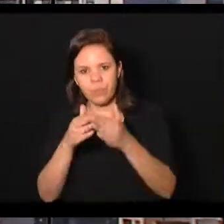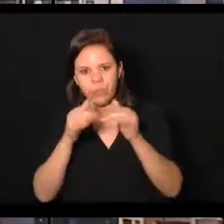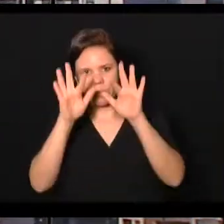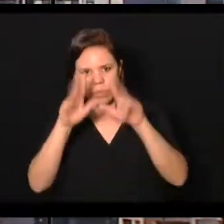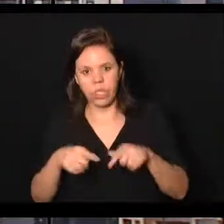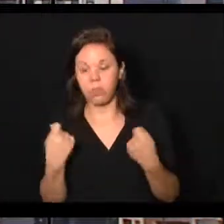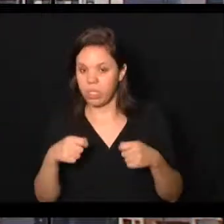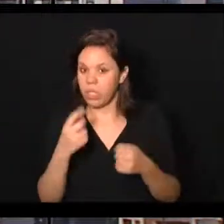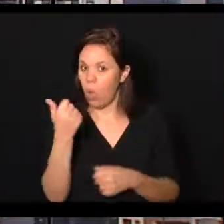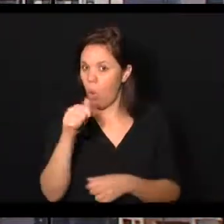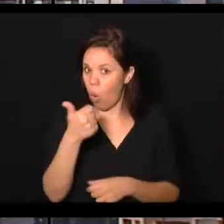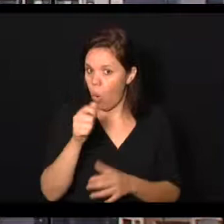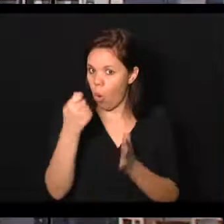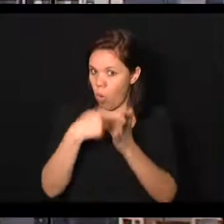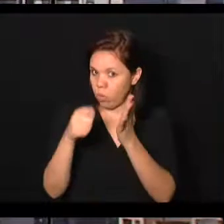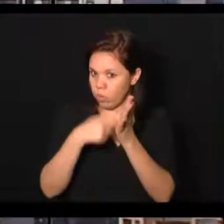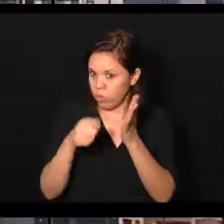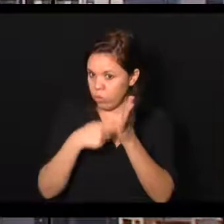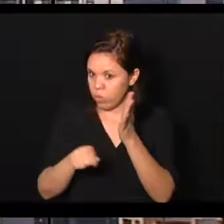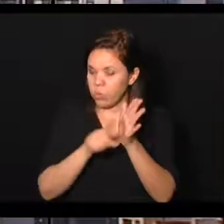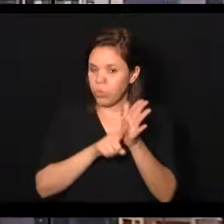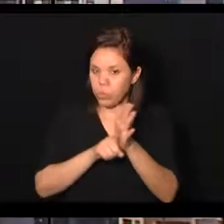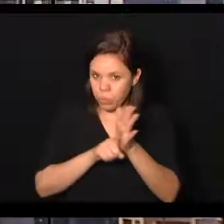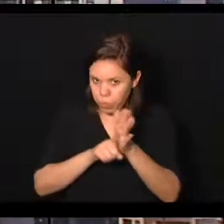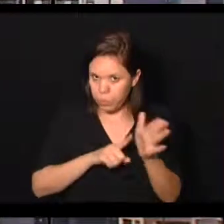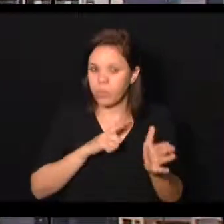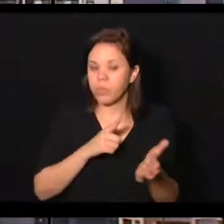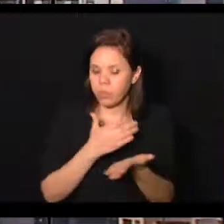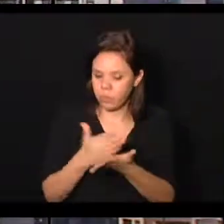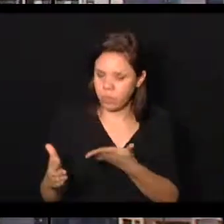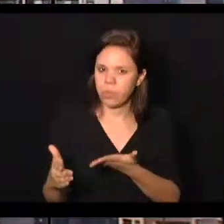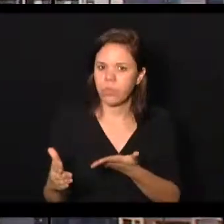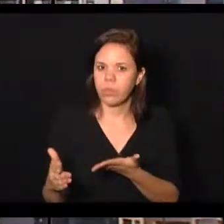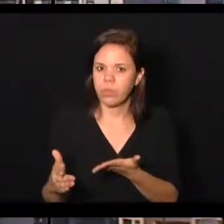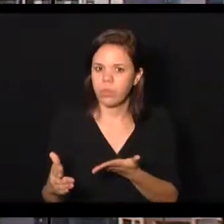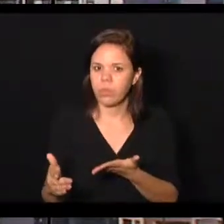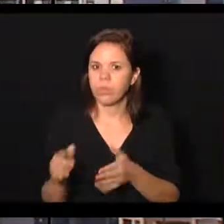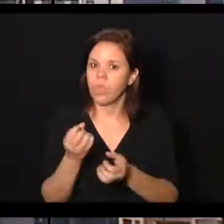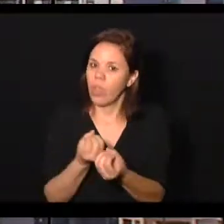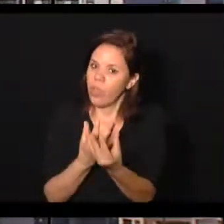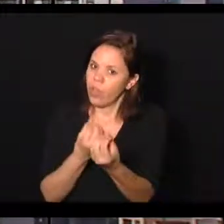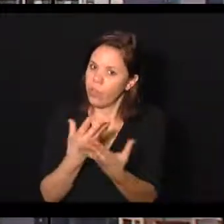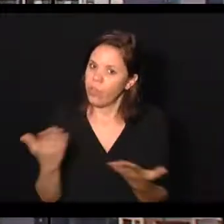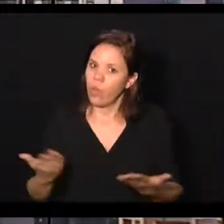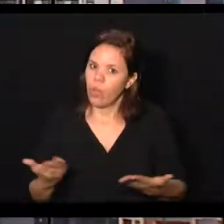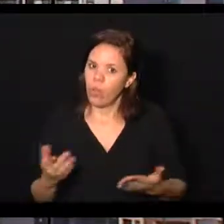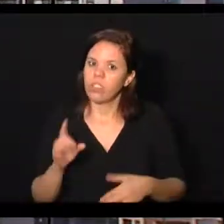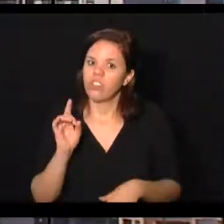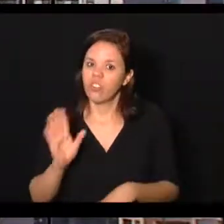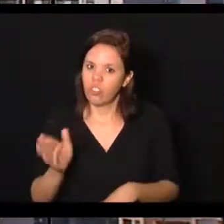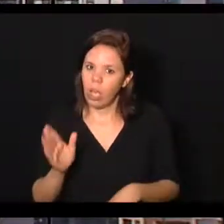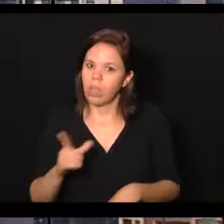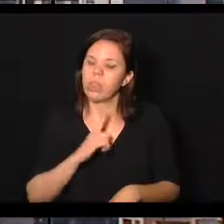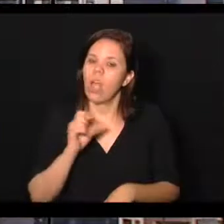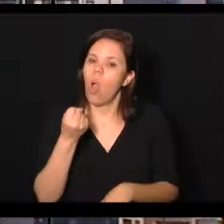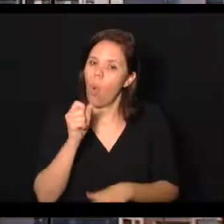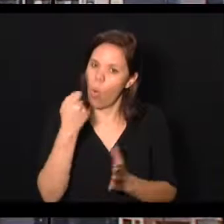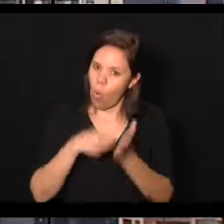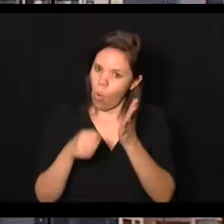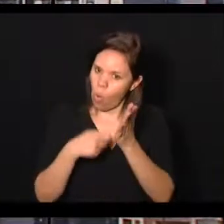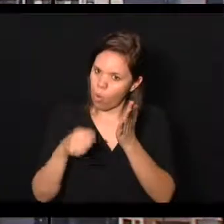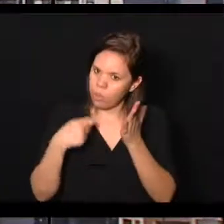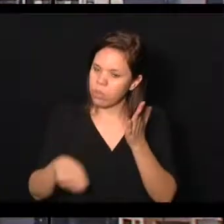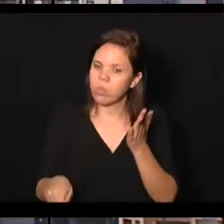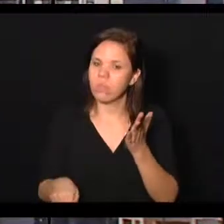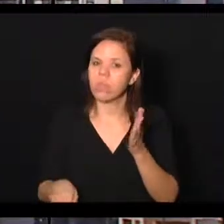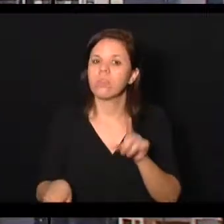11 assinaturas para que a investigação tenha início. Ele informa que, no momento, ele já tem 8 assinaturas.